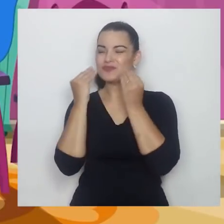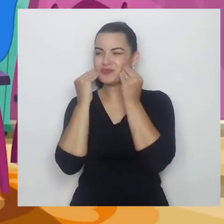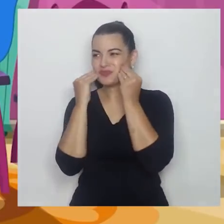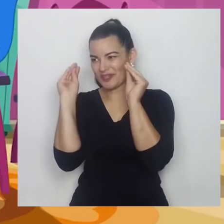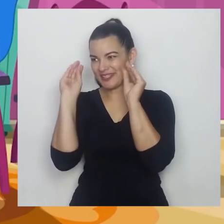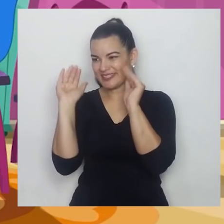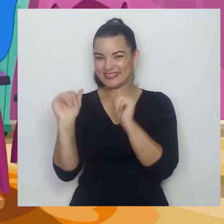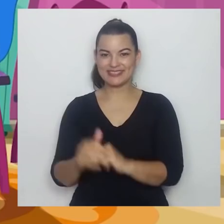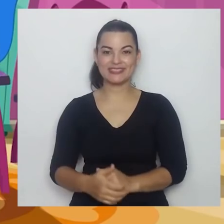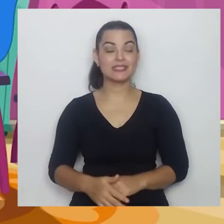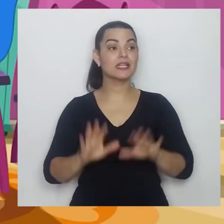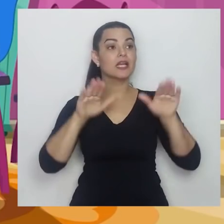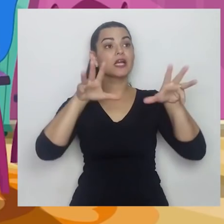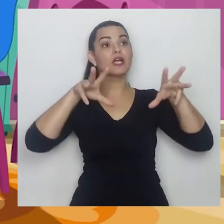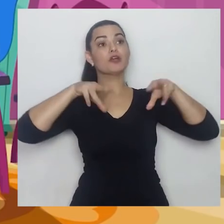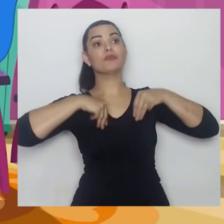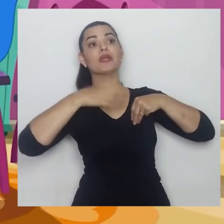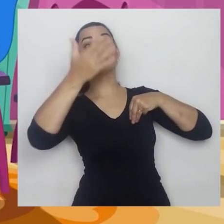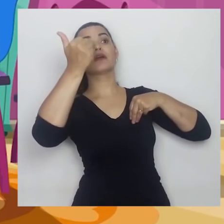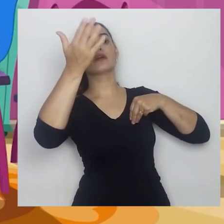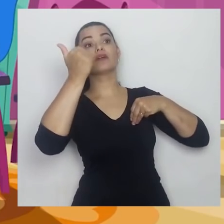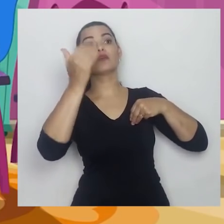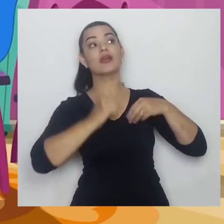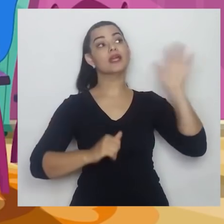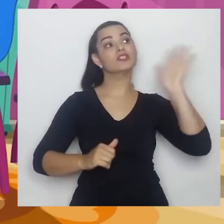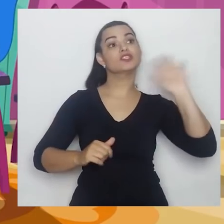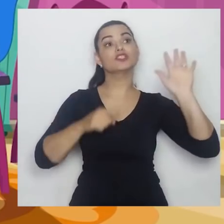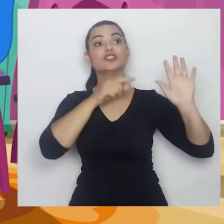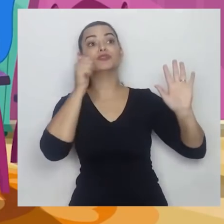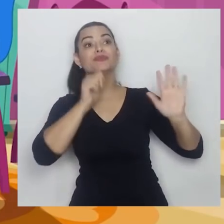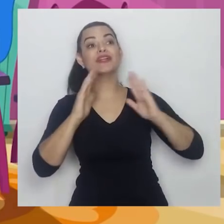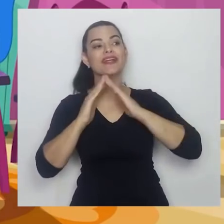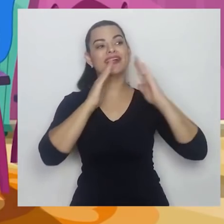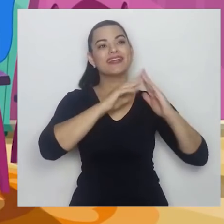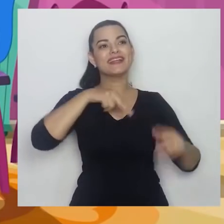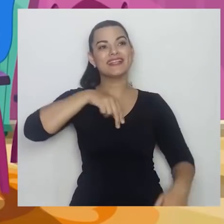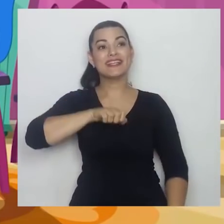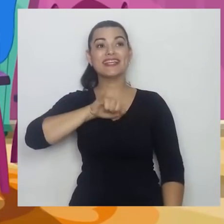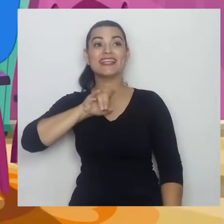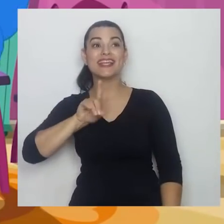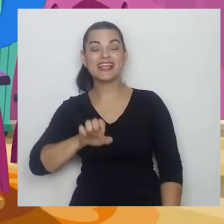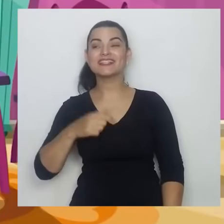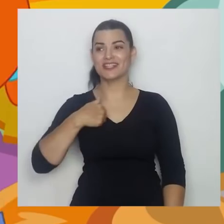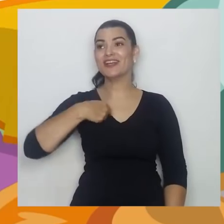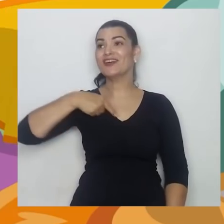Mica, venha se despedir da Dona Neide. Estou indo, mamãe.